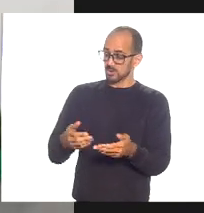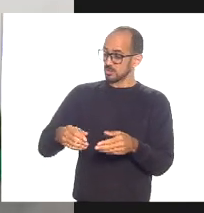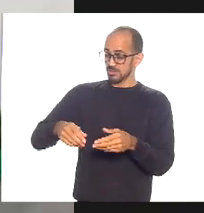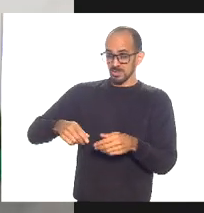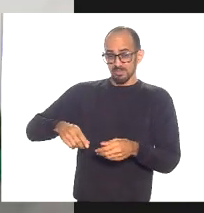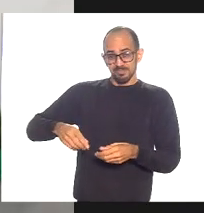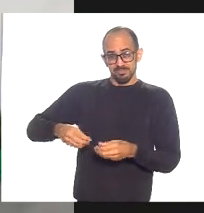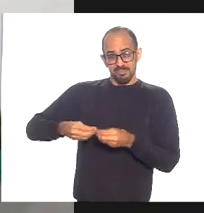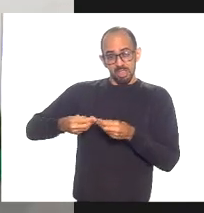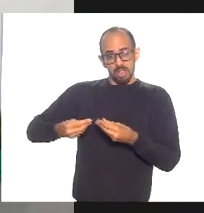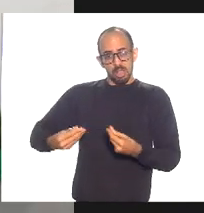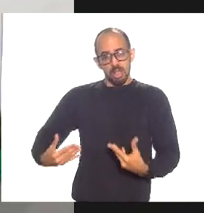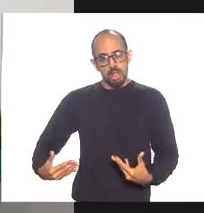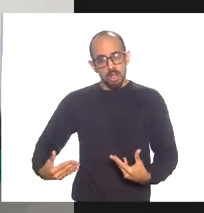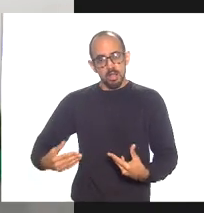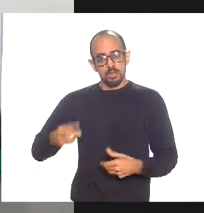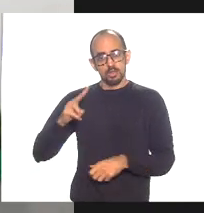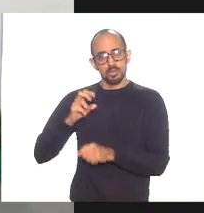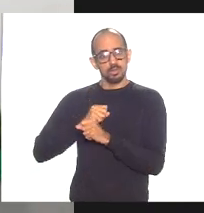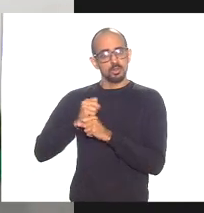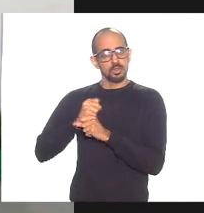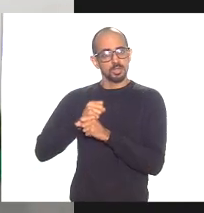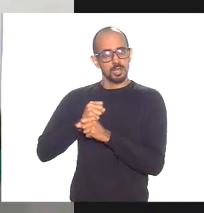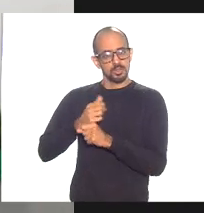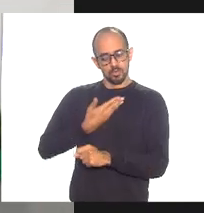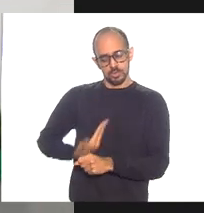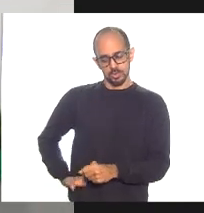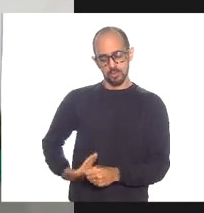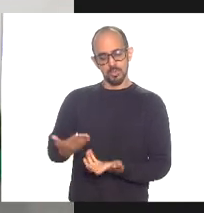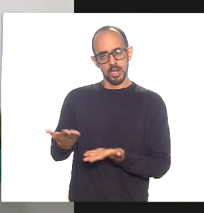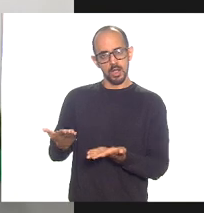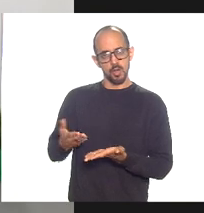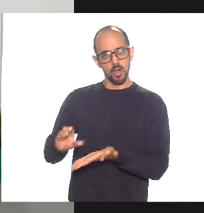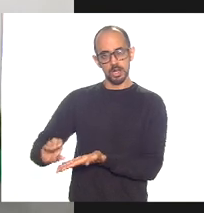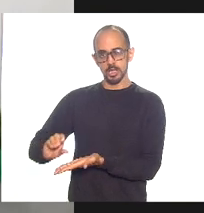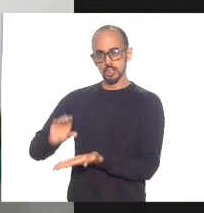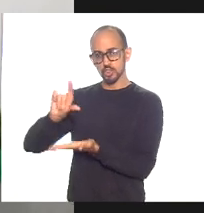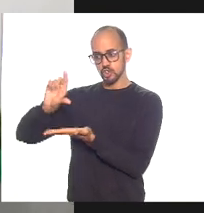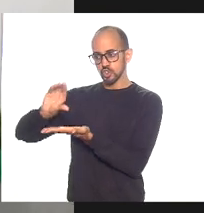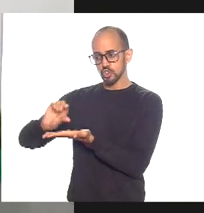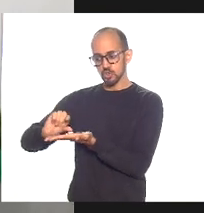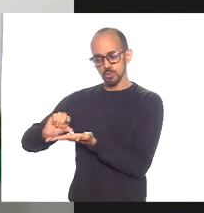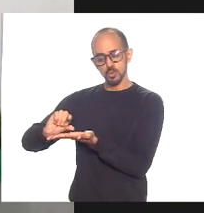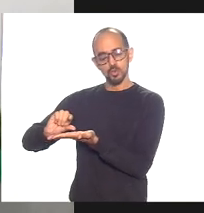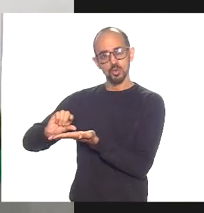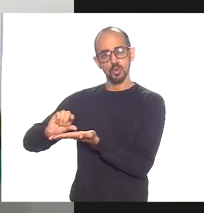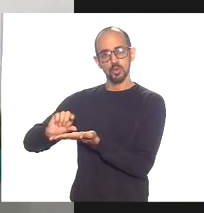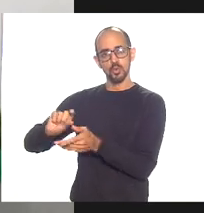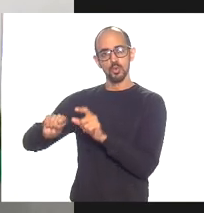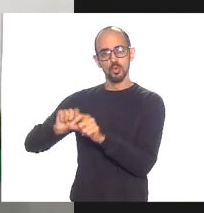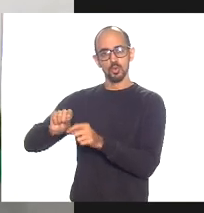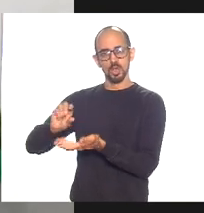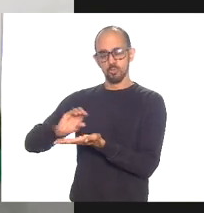precarizada nos últimos 2 anos com esse governo, porque retirou